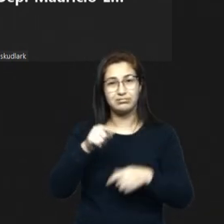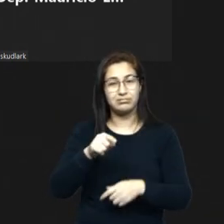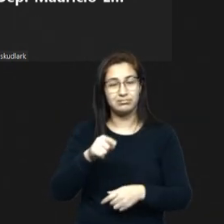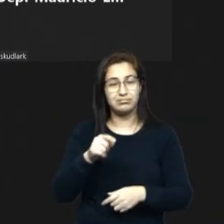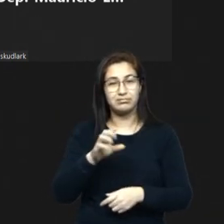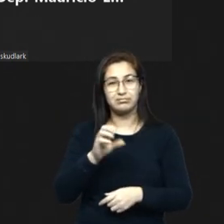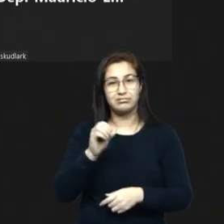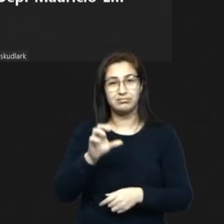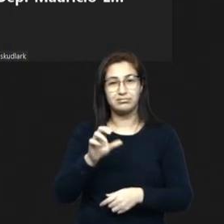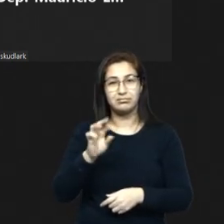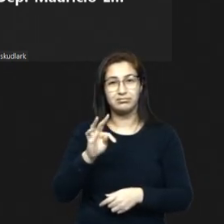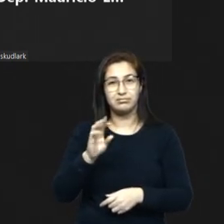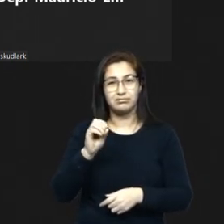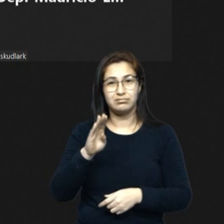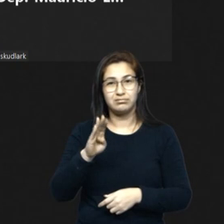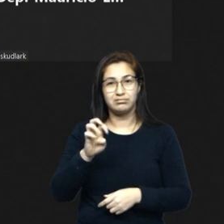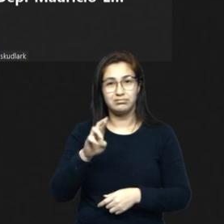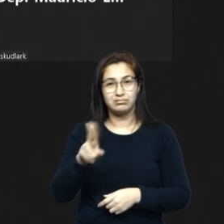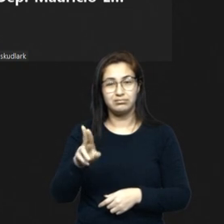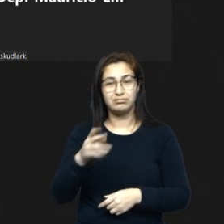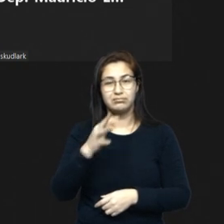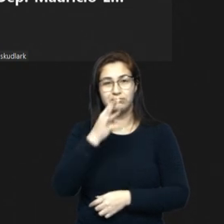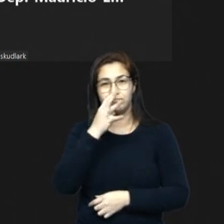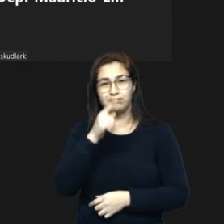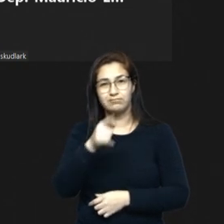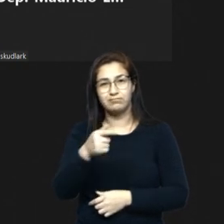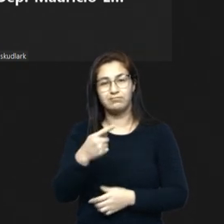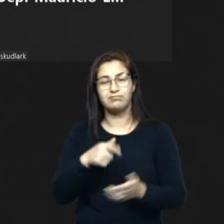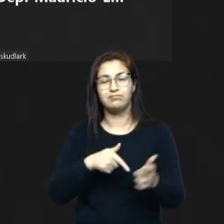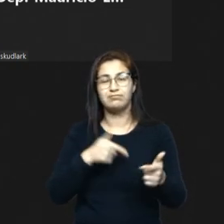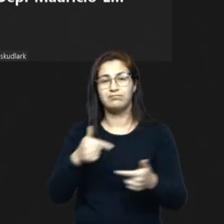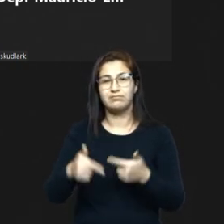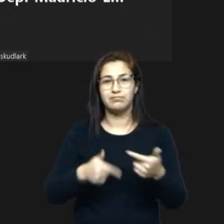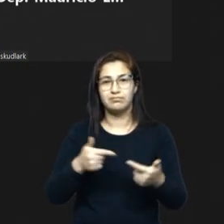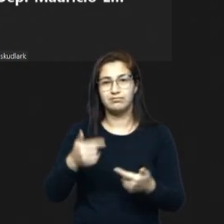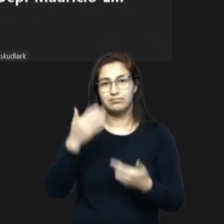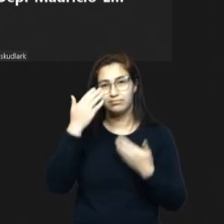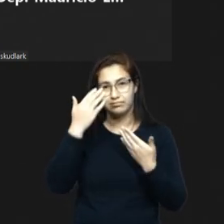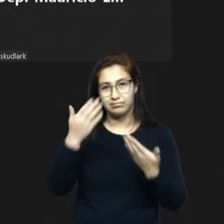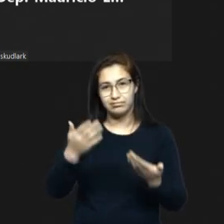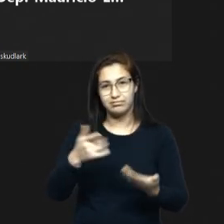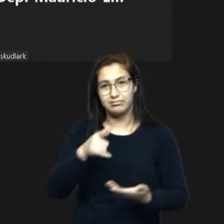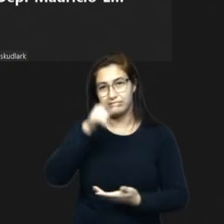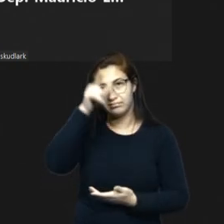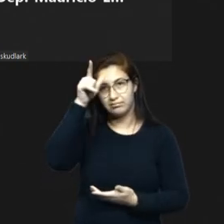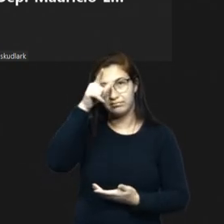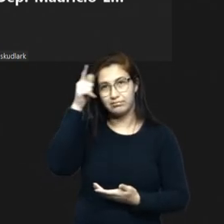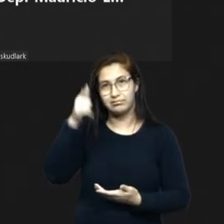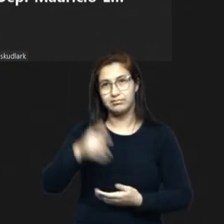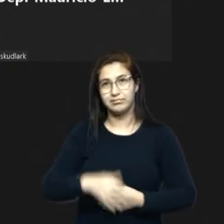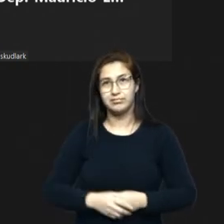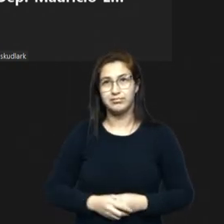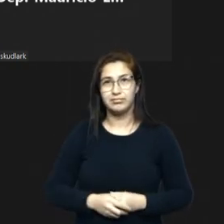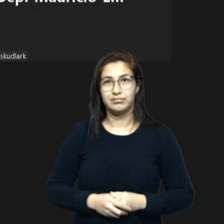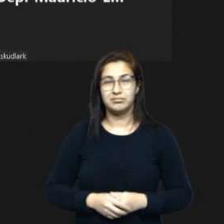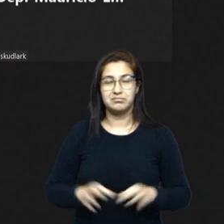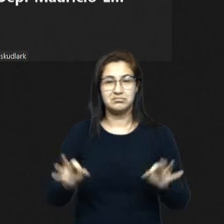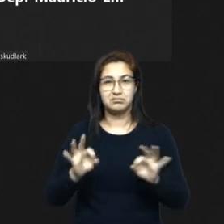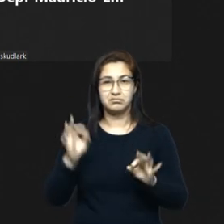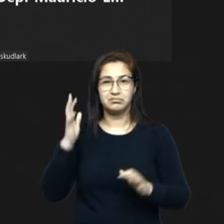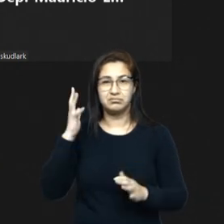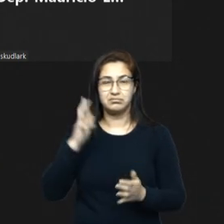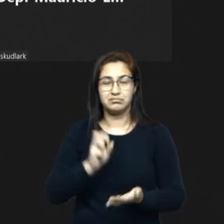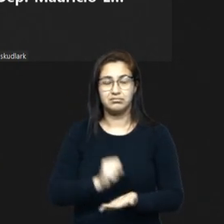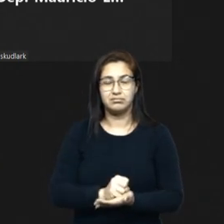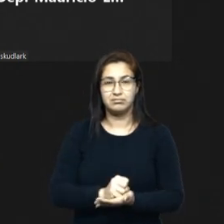Alba. Sabe o quanto que eu te admiro e admiro o teu trabalho. Obrigado, amigo. Sargento Lima, obrigado pelo carinho. Não havendo mais